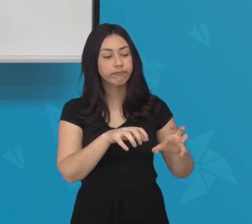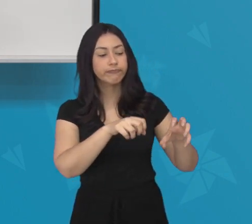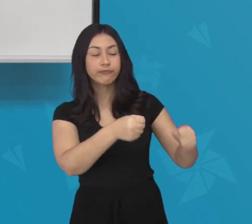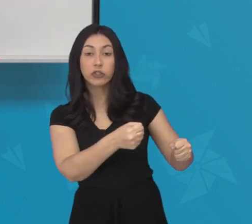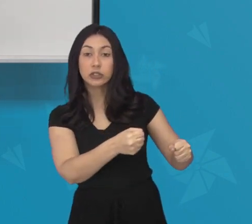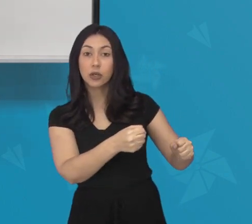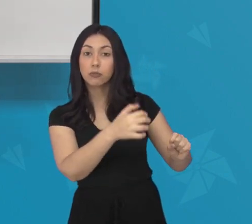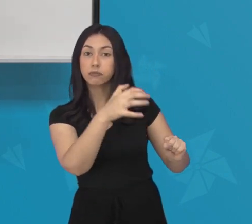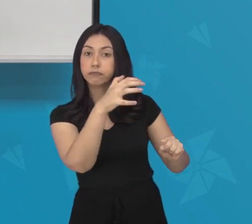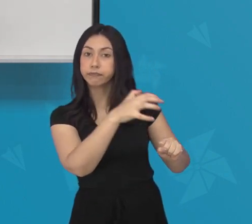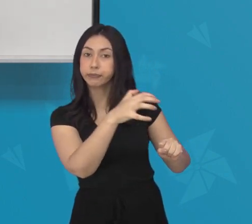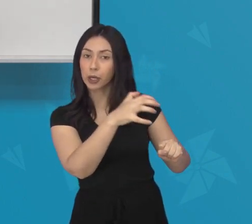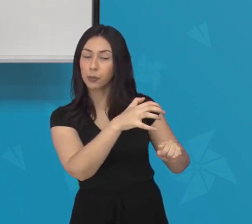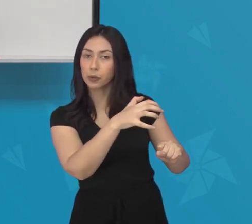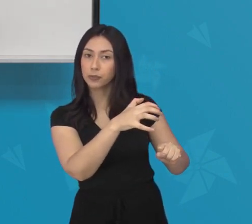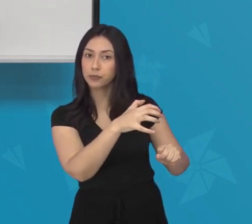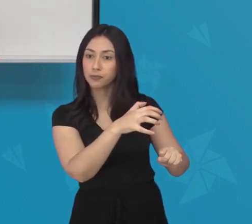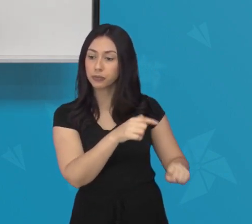contato, pessoal,